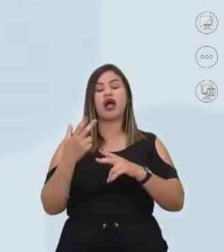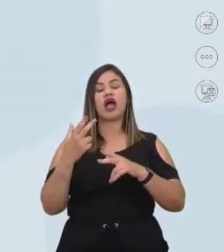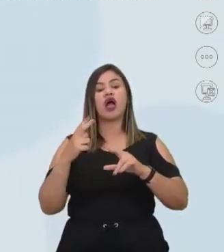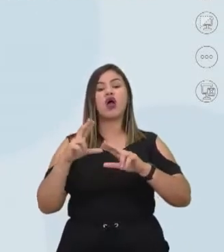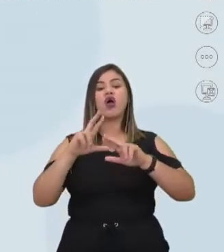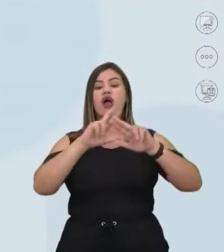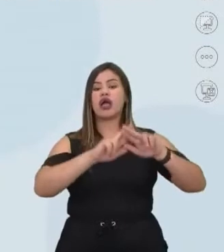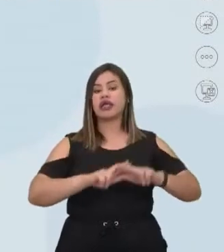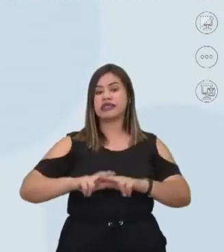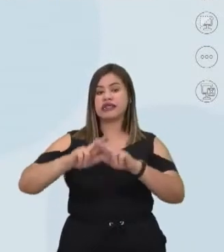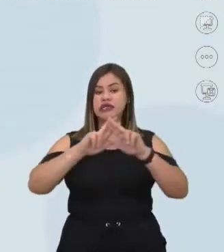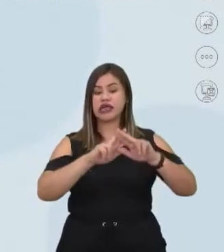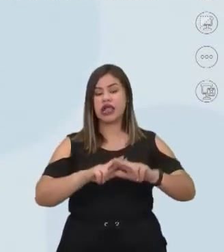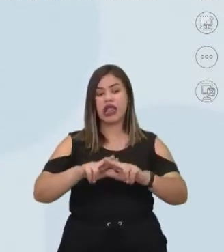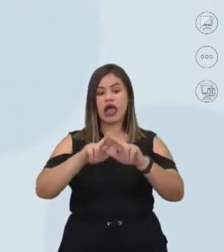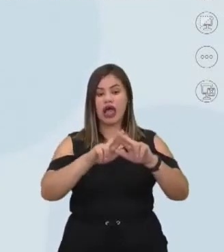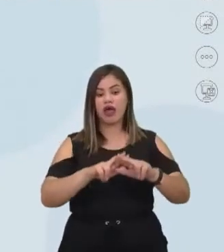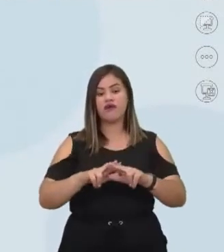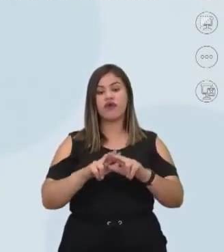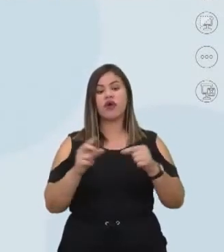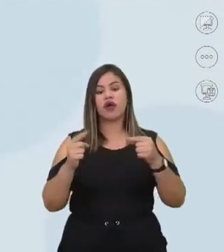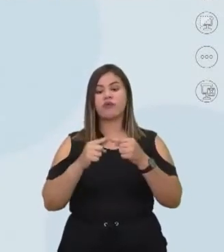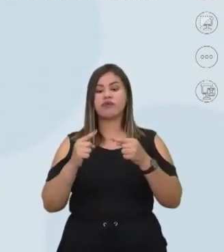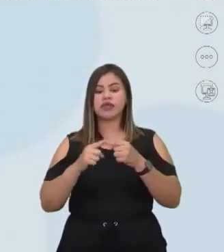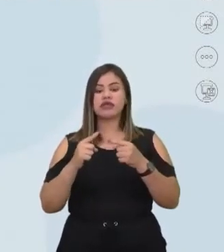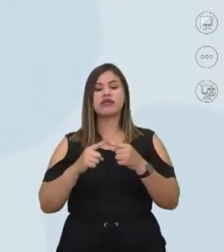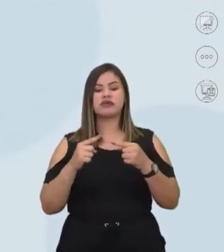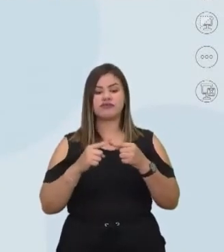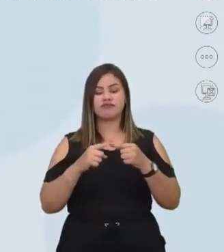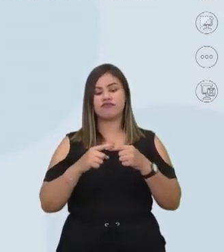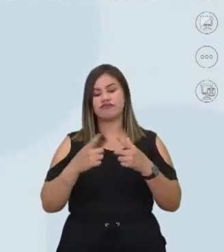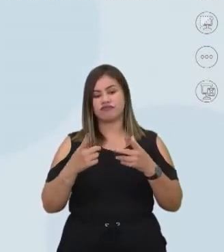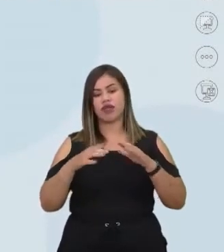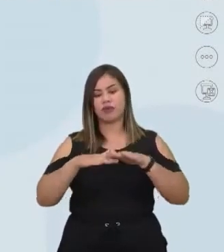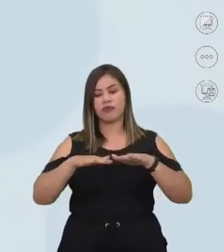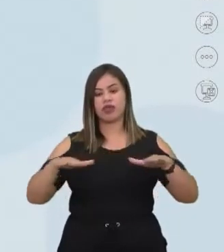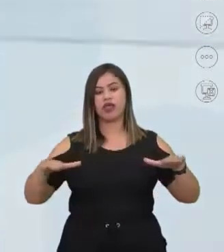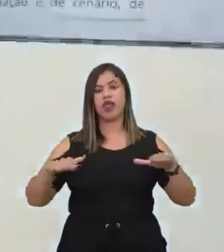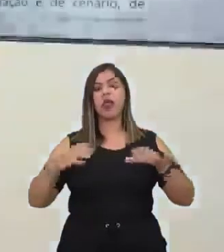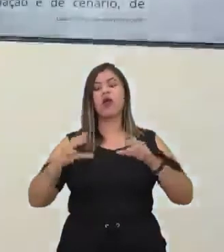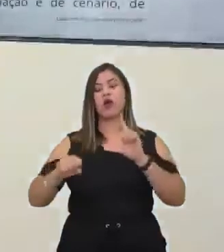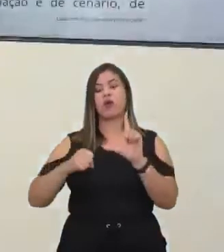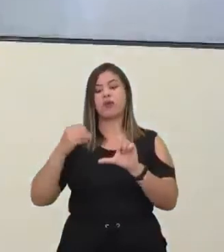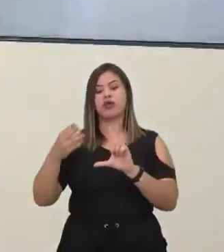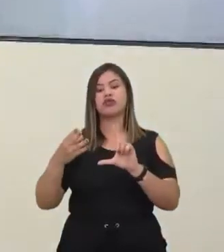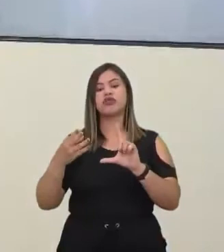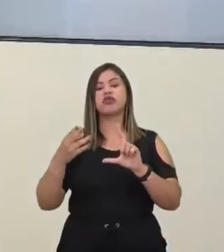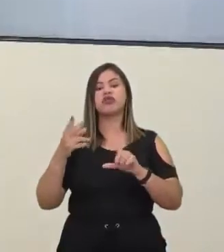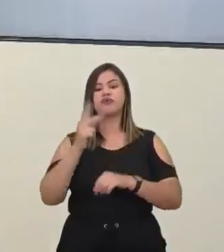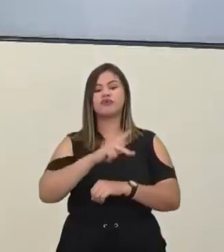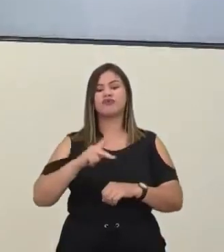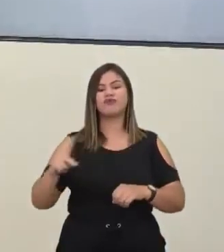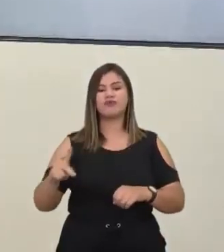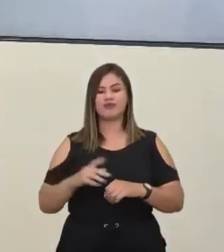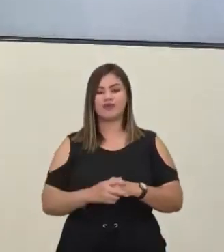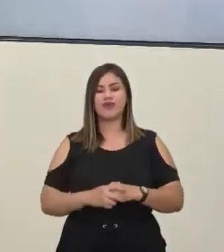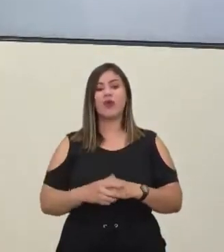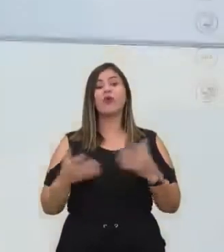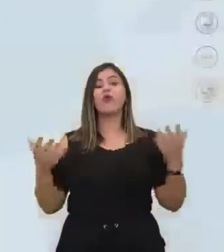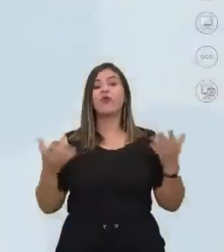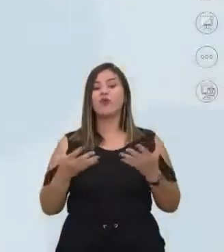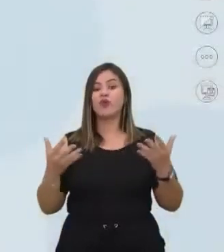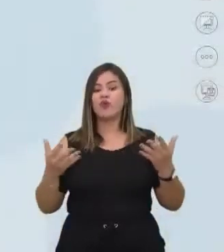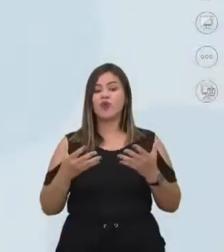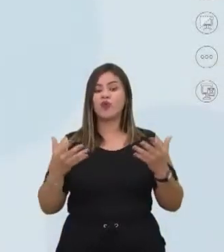maquete, né? Desse primeiro projeto, desse primeiro esboço que você fez, tá? Compartilhem com os professores de vocês. Gente, olha só, hoje, né,